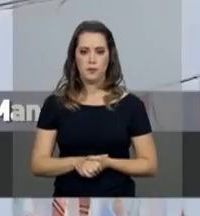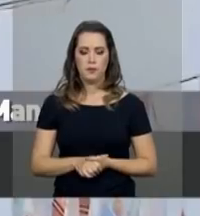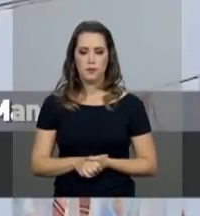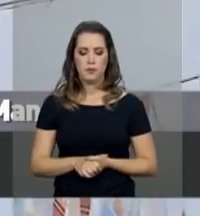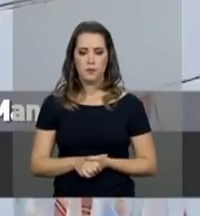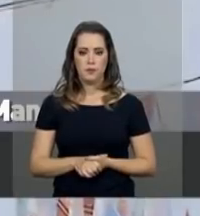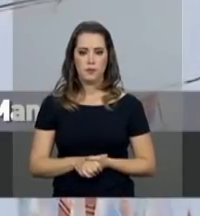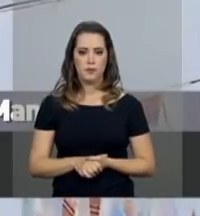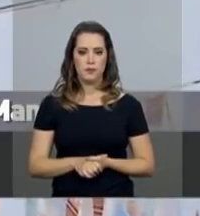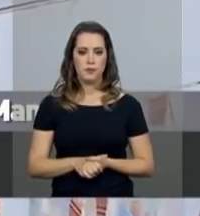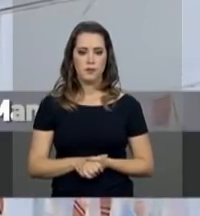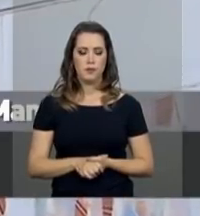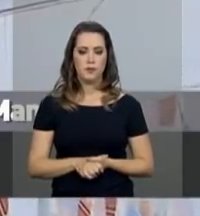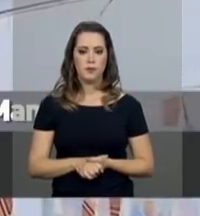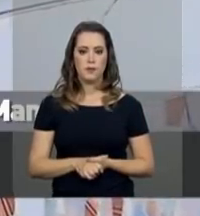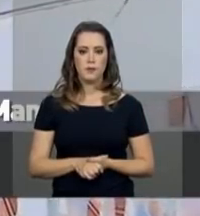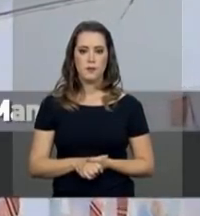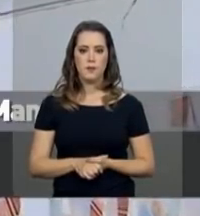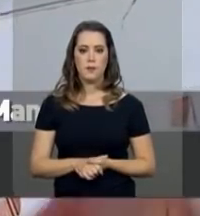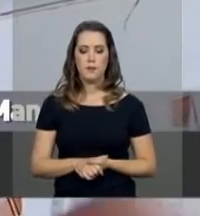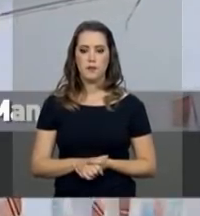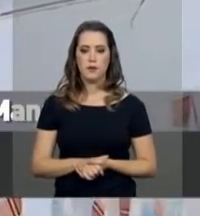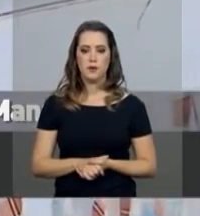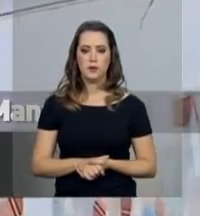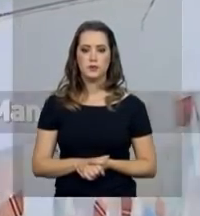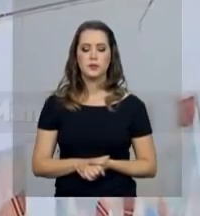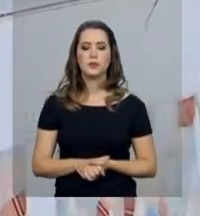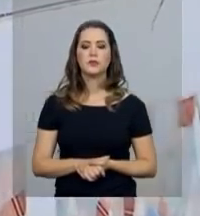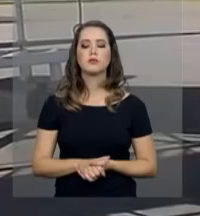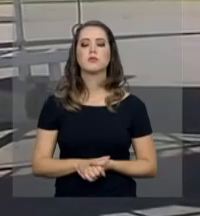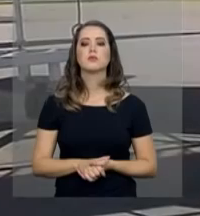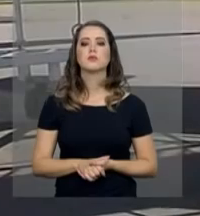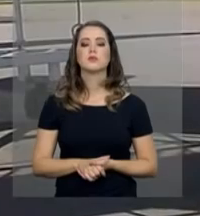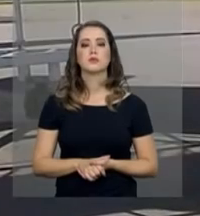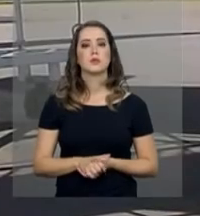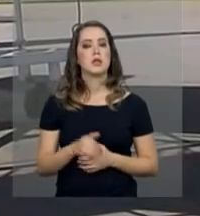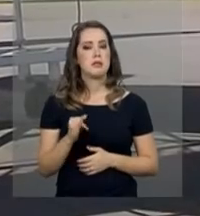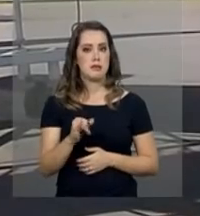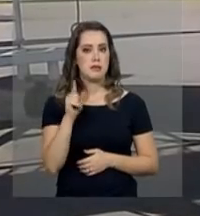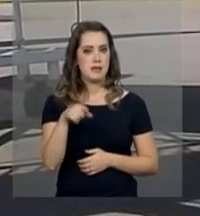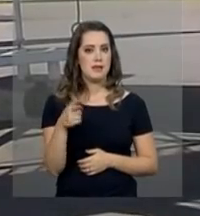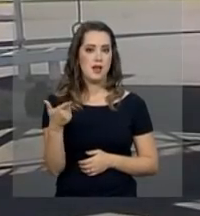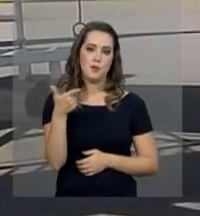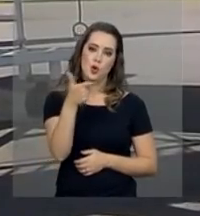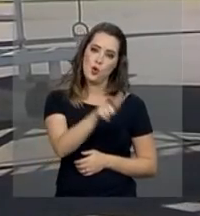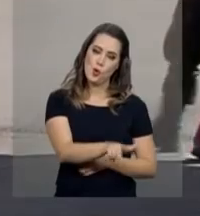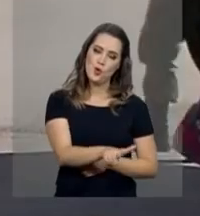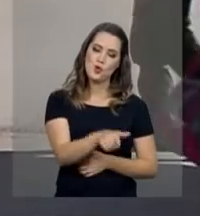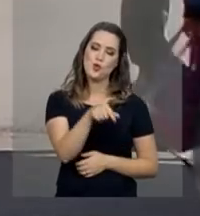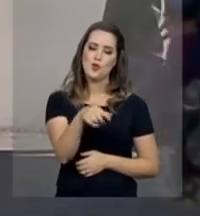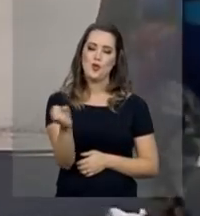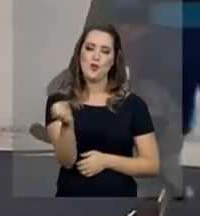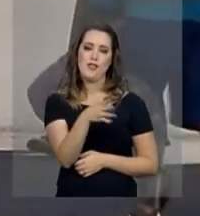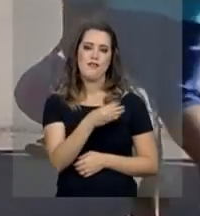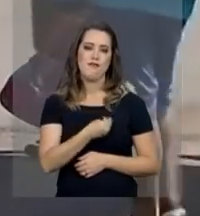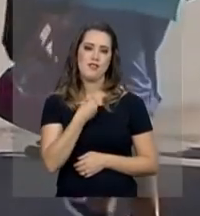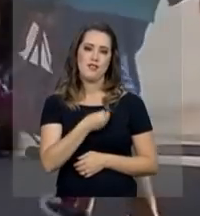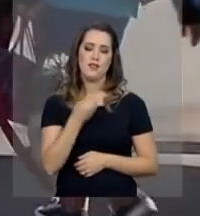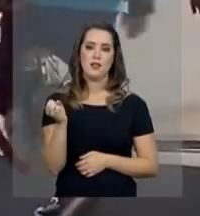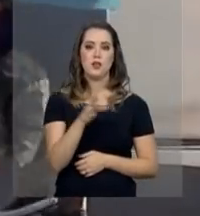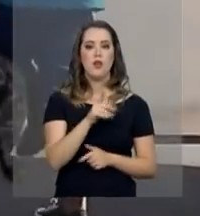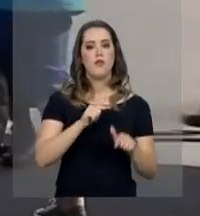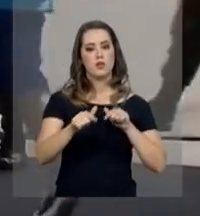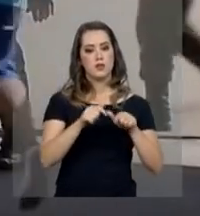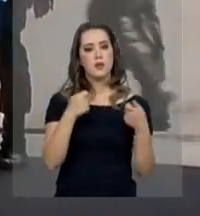incrível, maravilhoso. Estou contenta de estar aqui em Manaus. Se é para começar nova vida no Brasil, o emprego quase